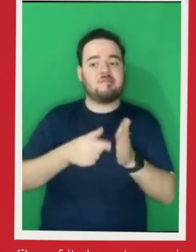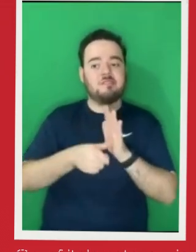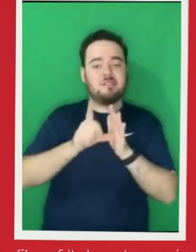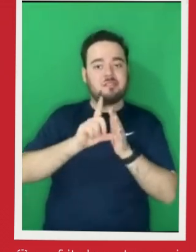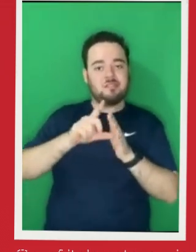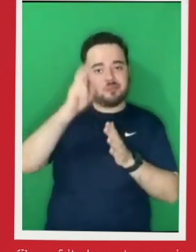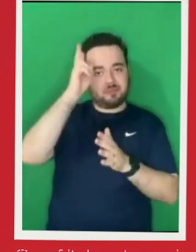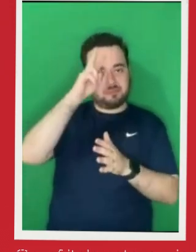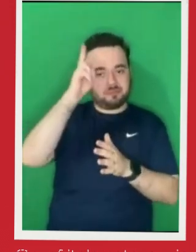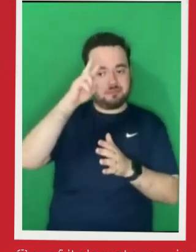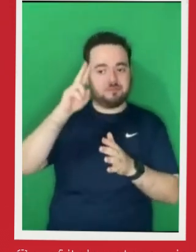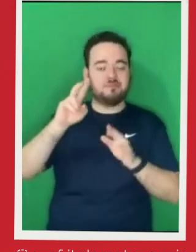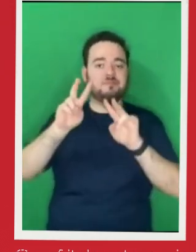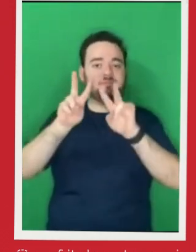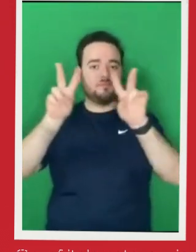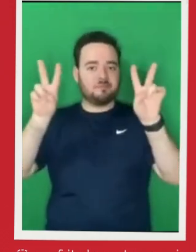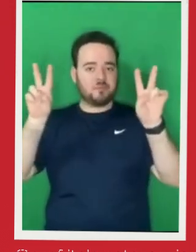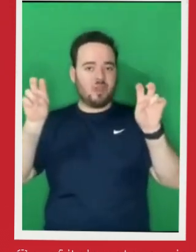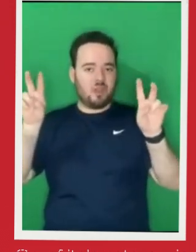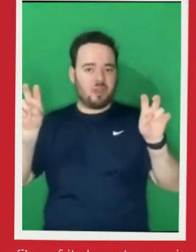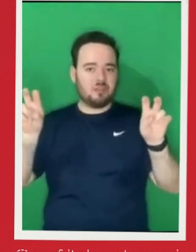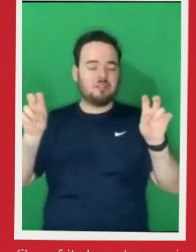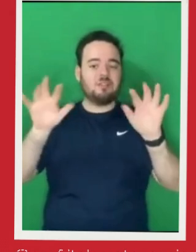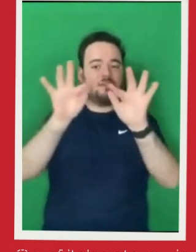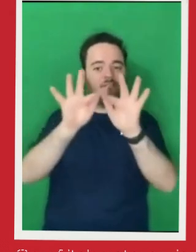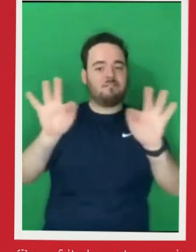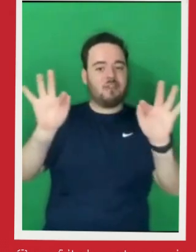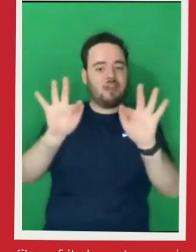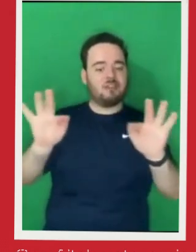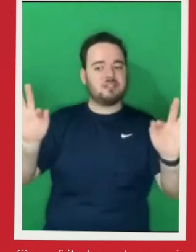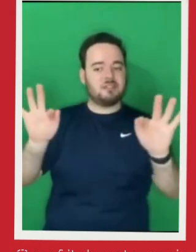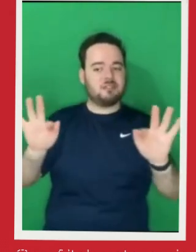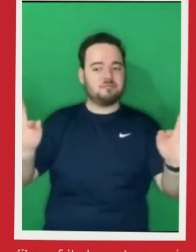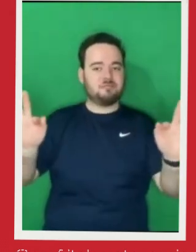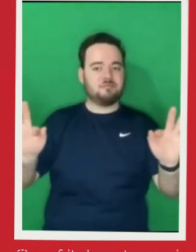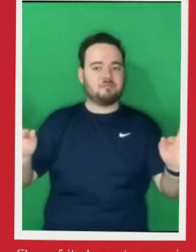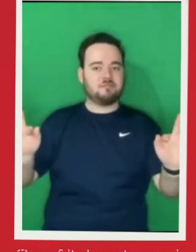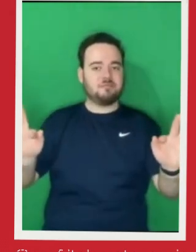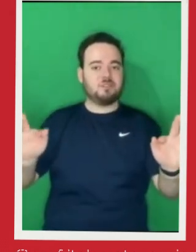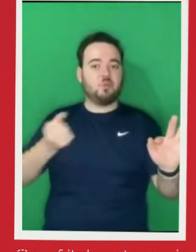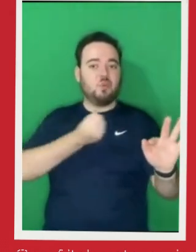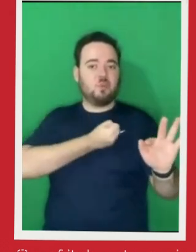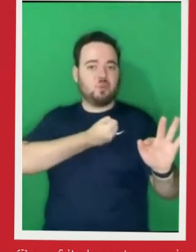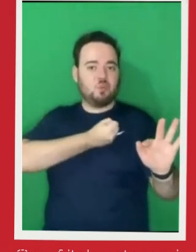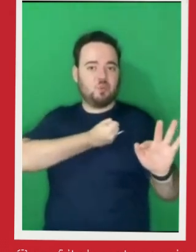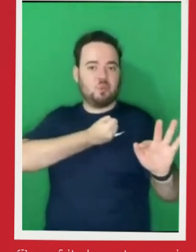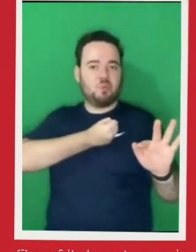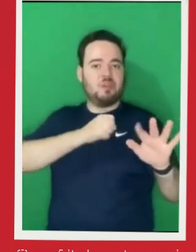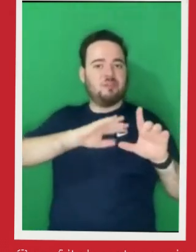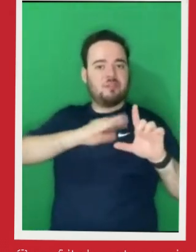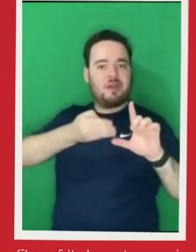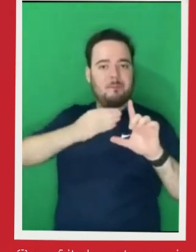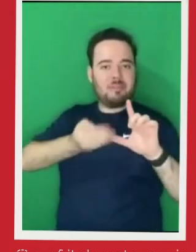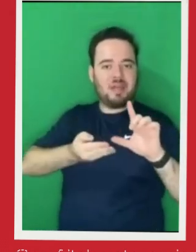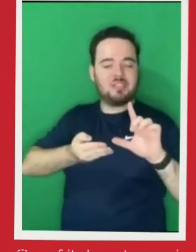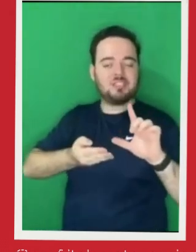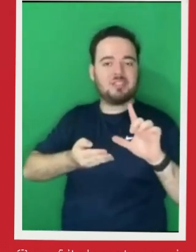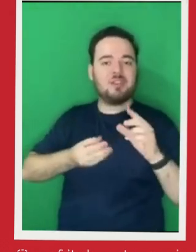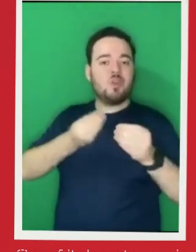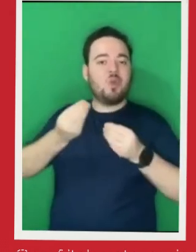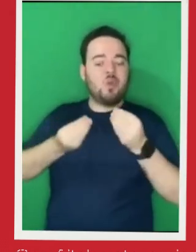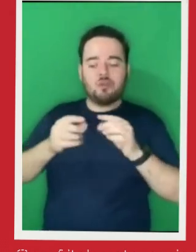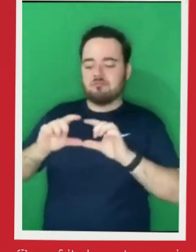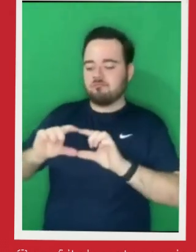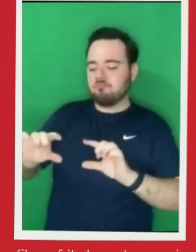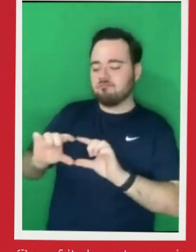memória. No fichamento, você abre aspas, copia a frase integralmente e coloca o número da página. É como se fosse uma